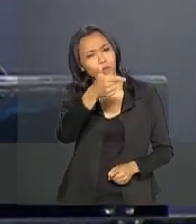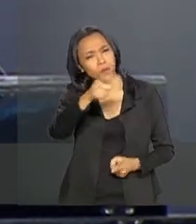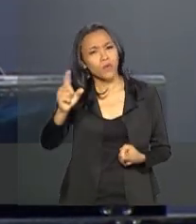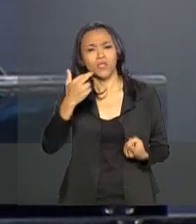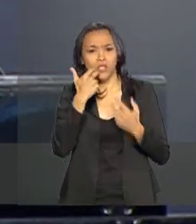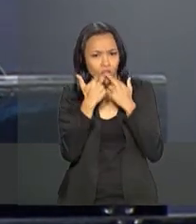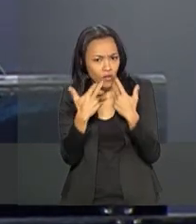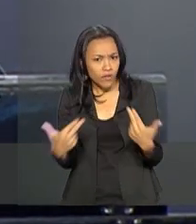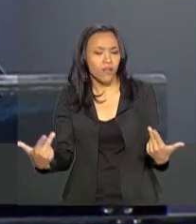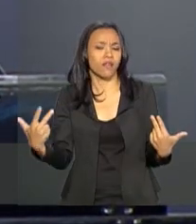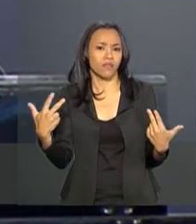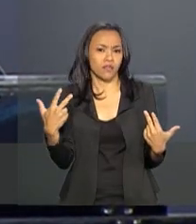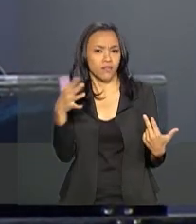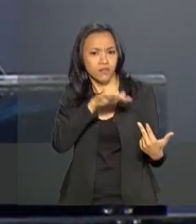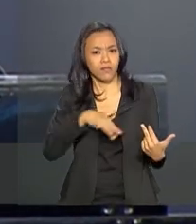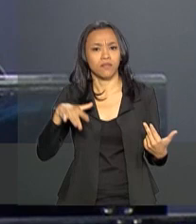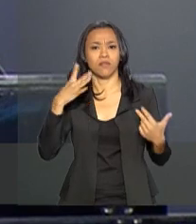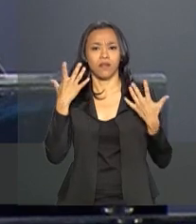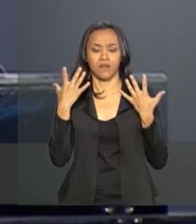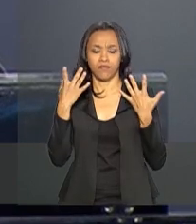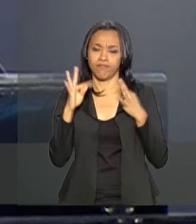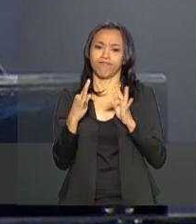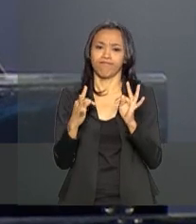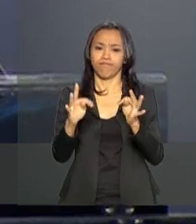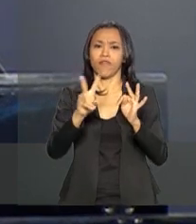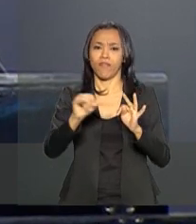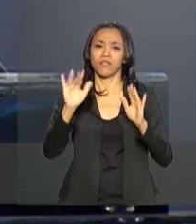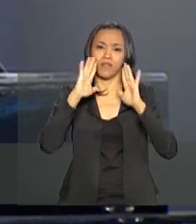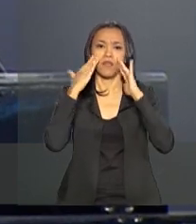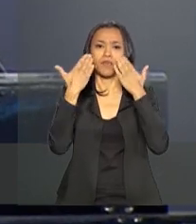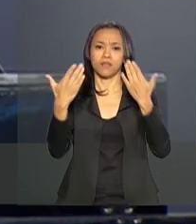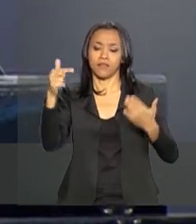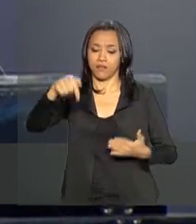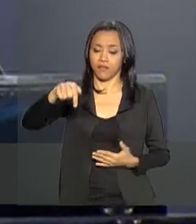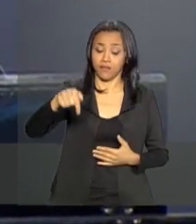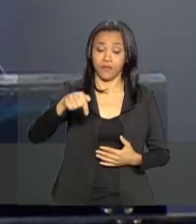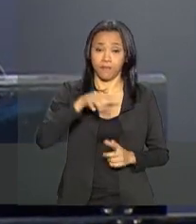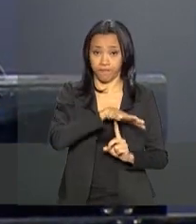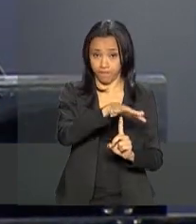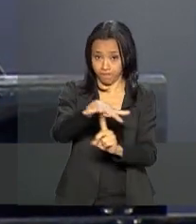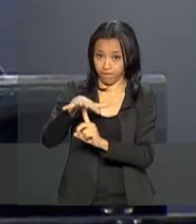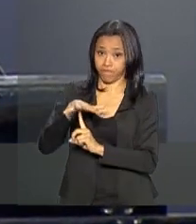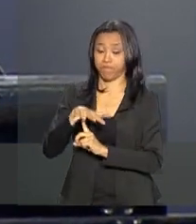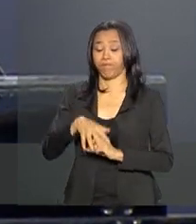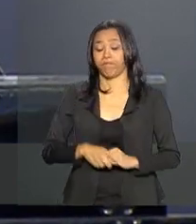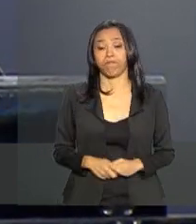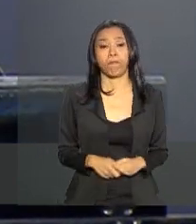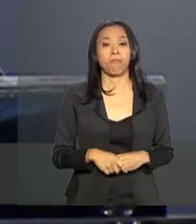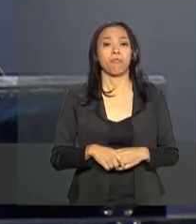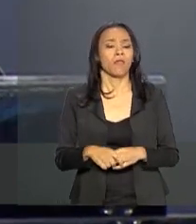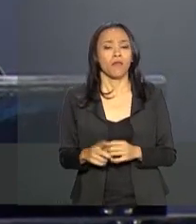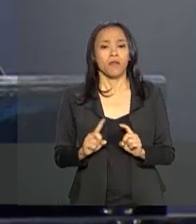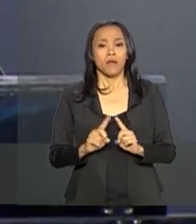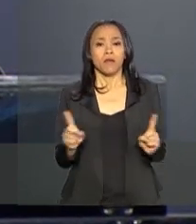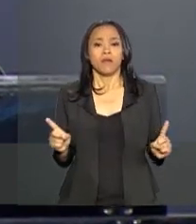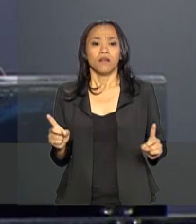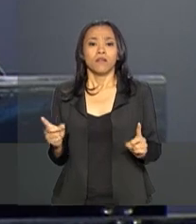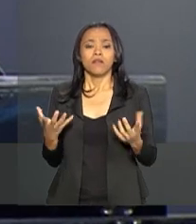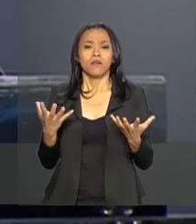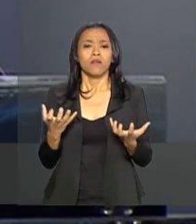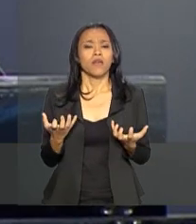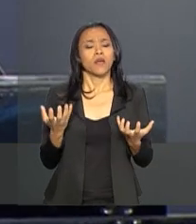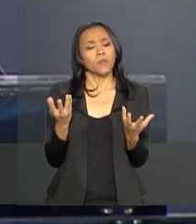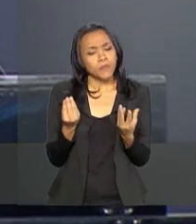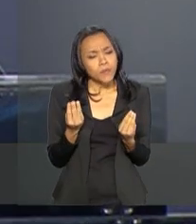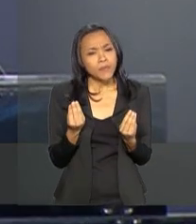tecnológicos serão apresentados a todos os visitantes. Mas eu quero muito insistir